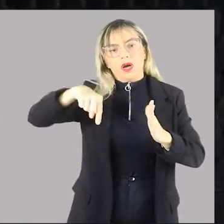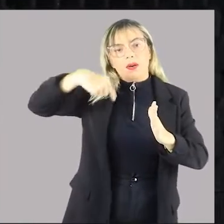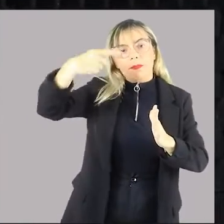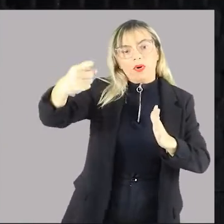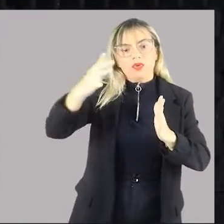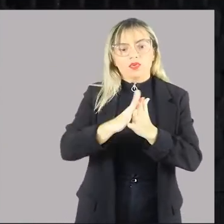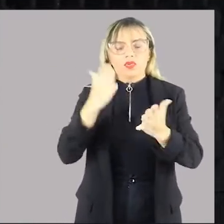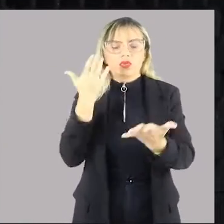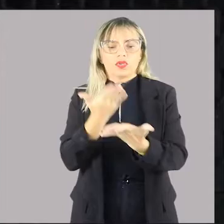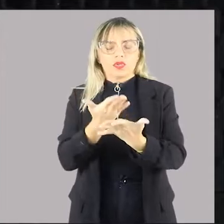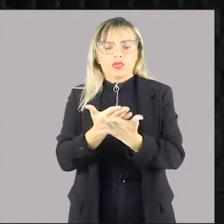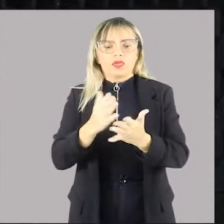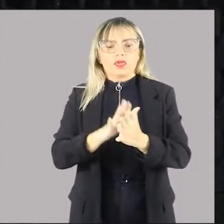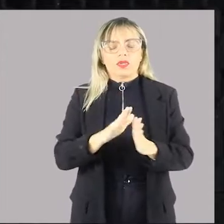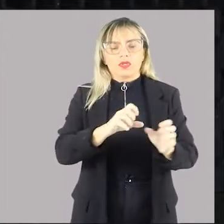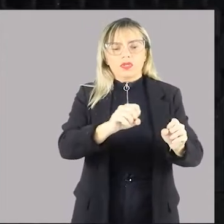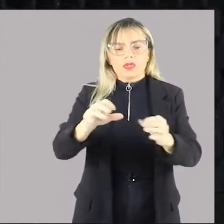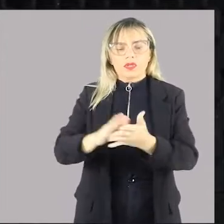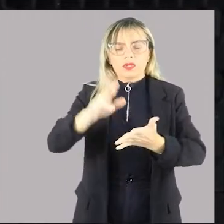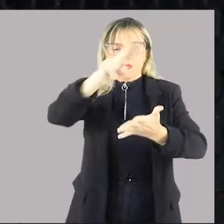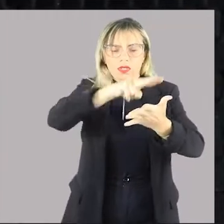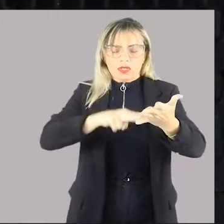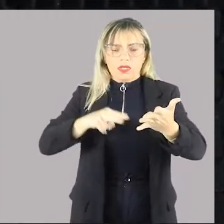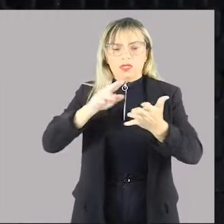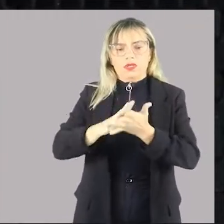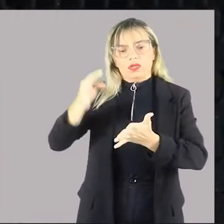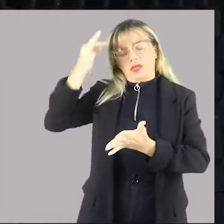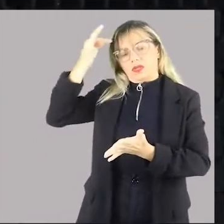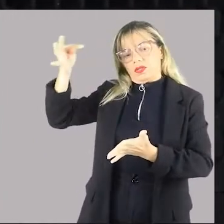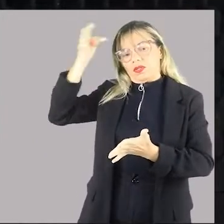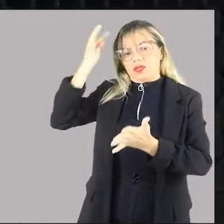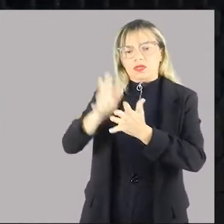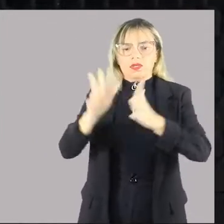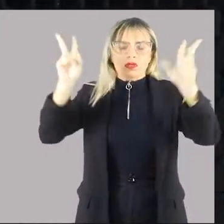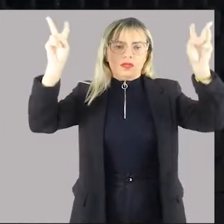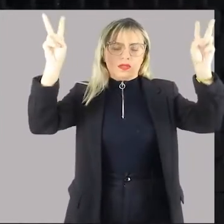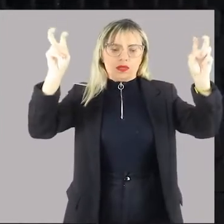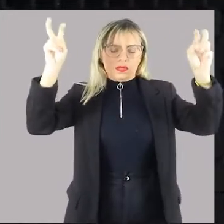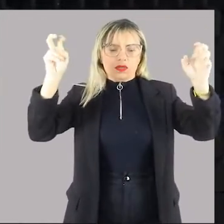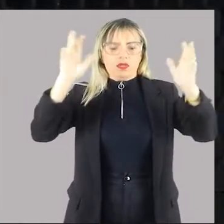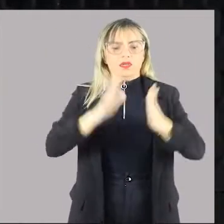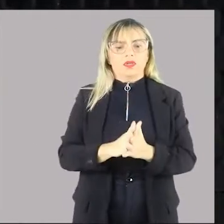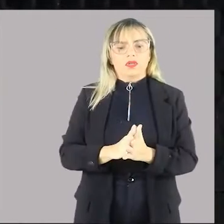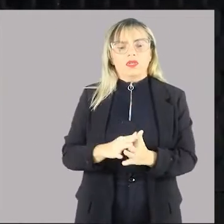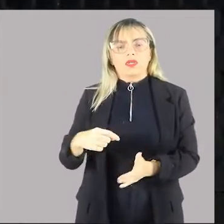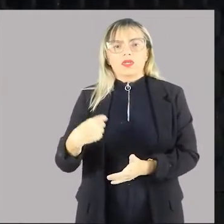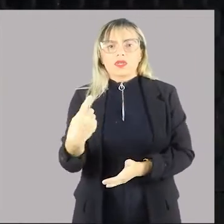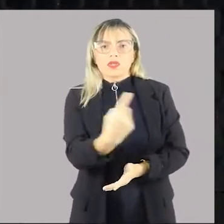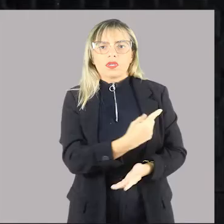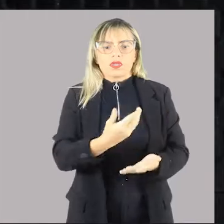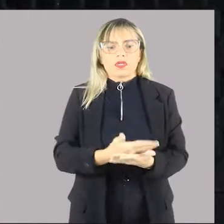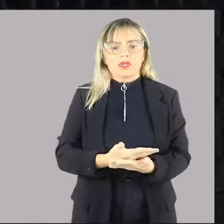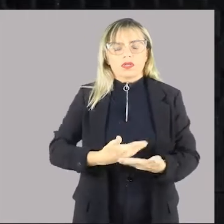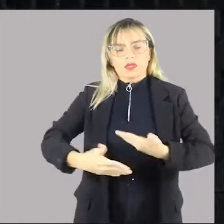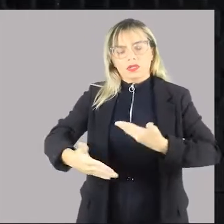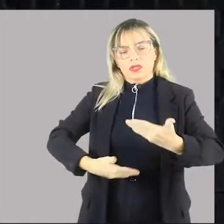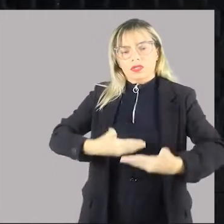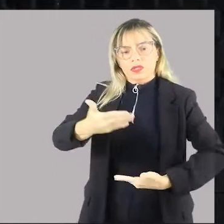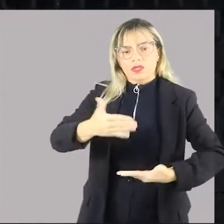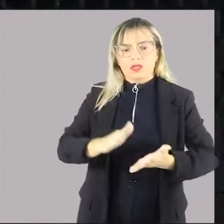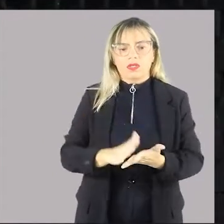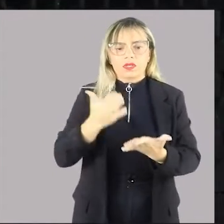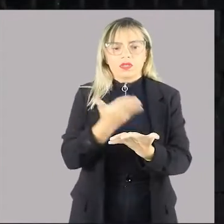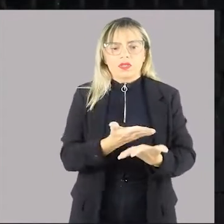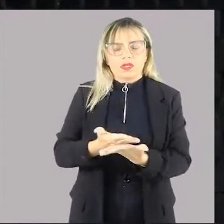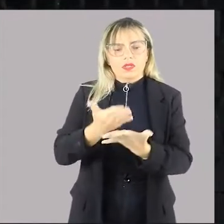aula, para que você possa estar lendo a parte teórica sobre o tema que nós iremos desenvolver nessa aula. E também